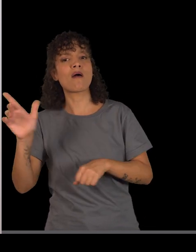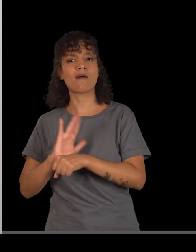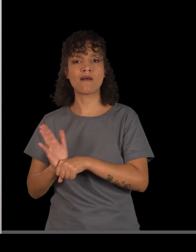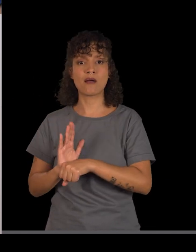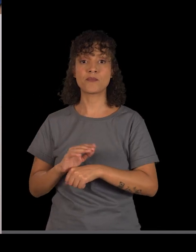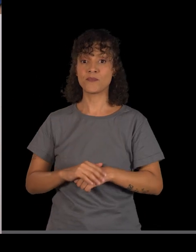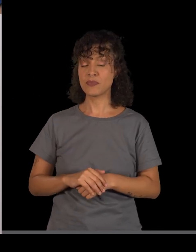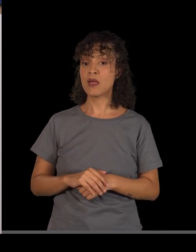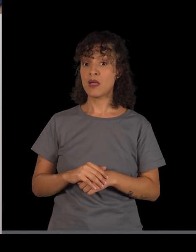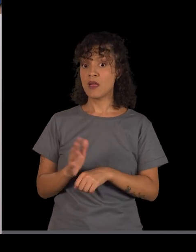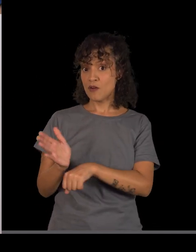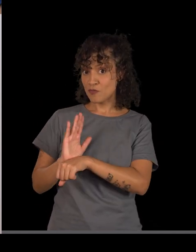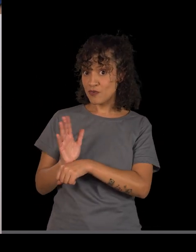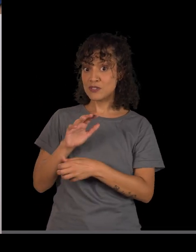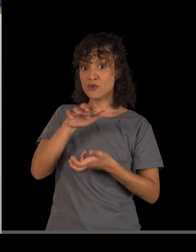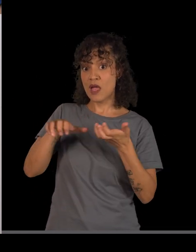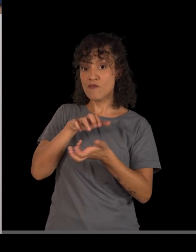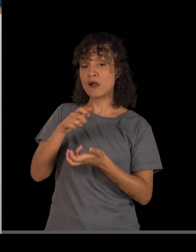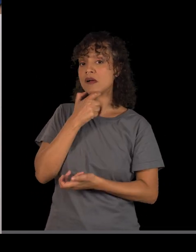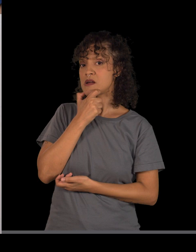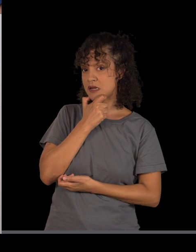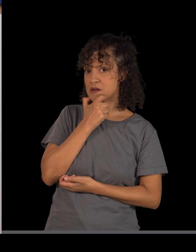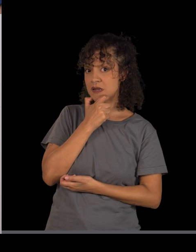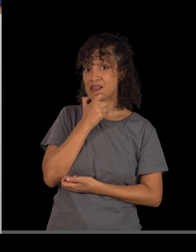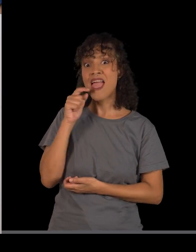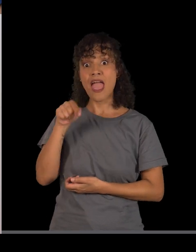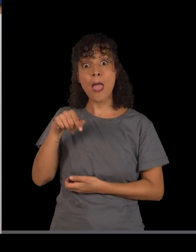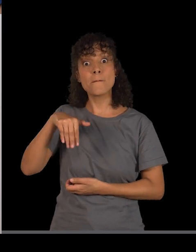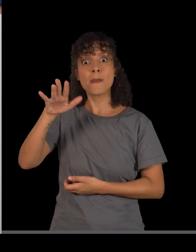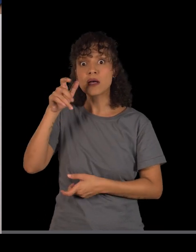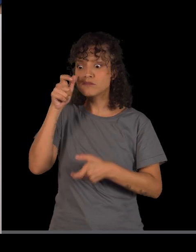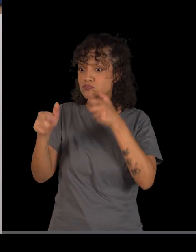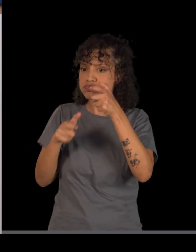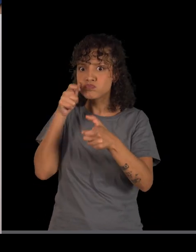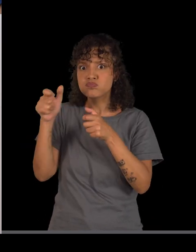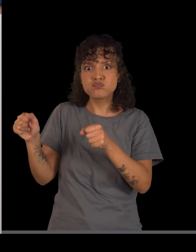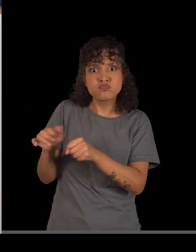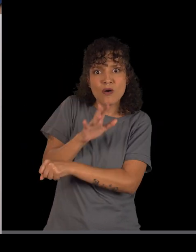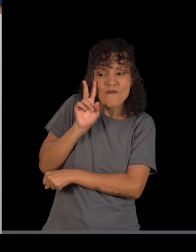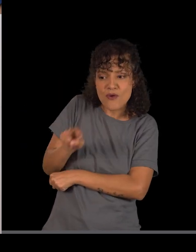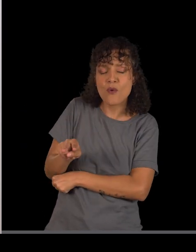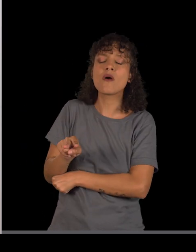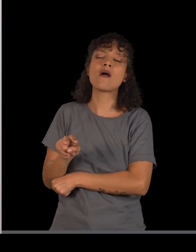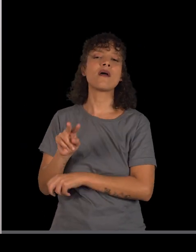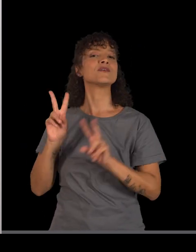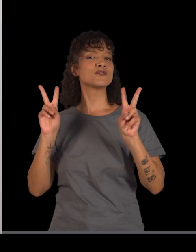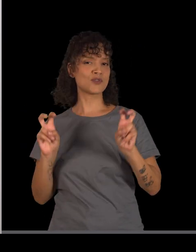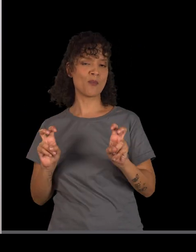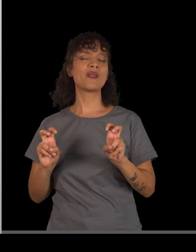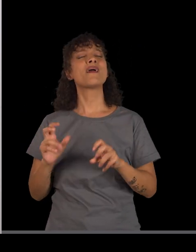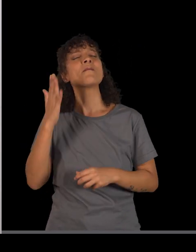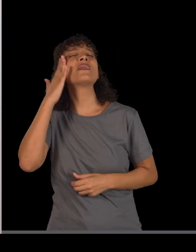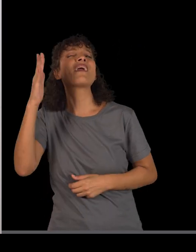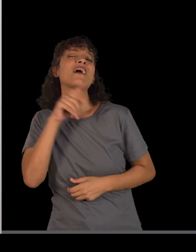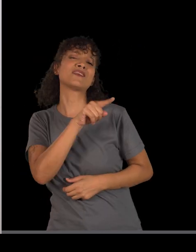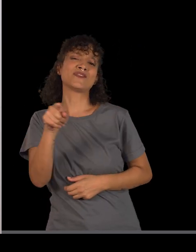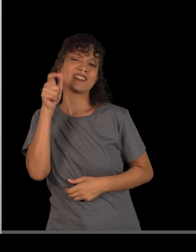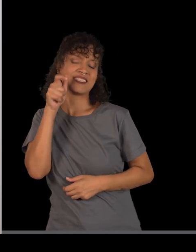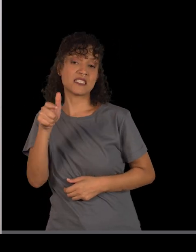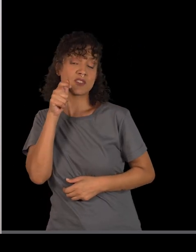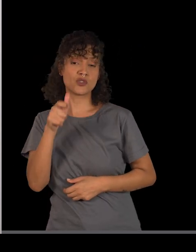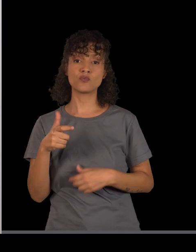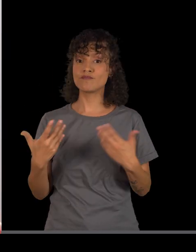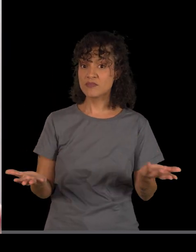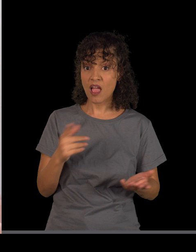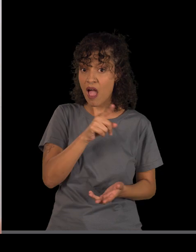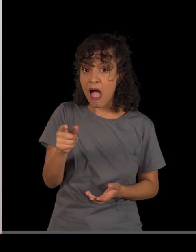O vídeo de Revolução Inglesa aqui do canal é um dos vídeos mais assistidos sobre o tema, então eu agradeço demais a vocês que me